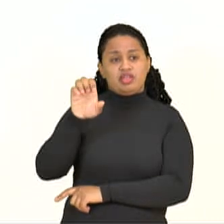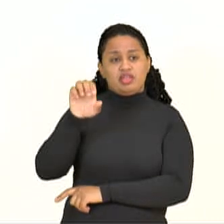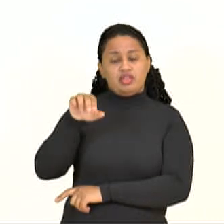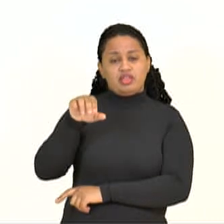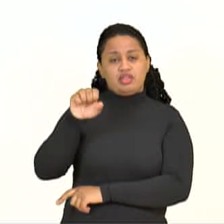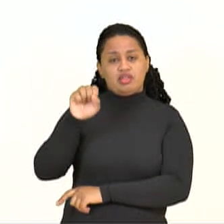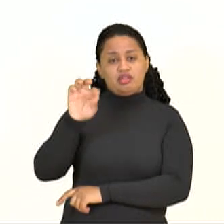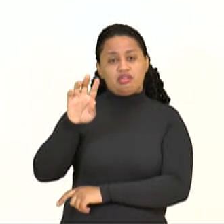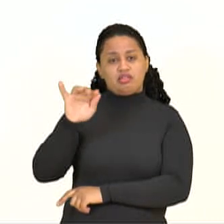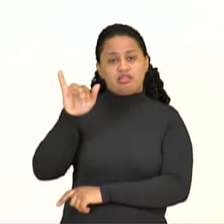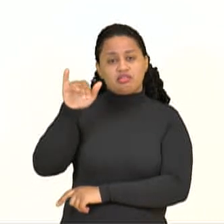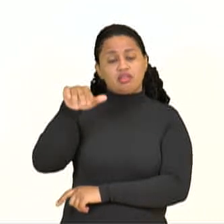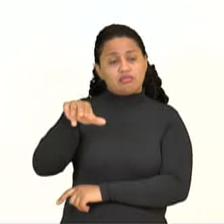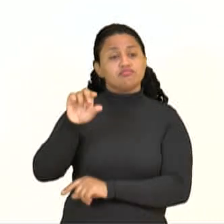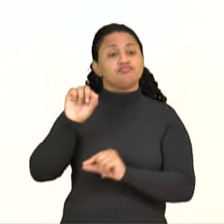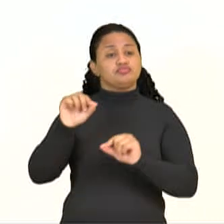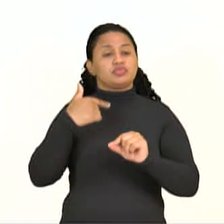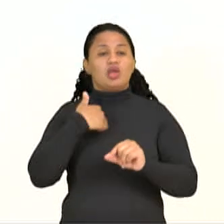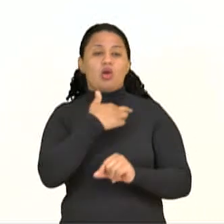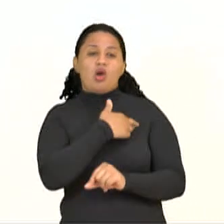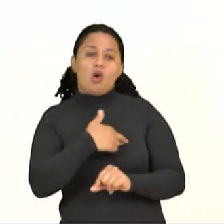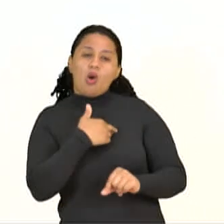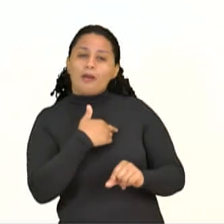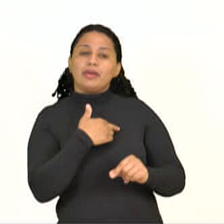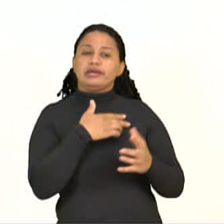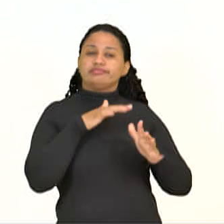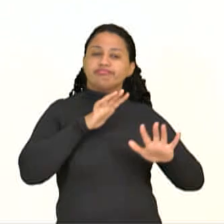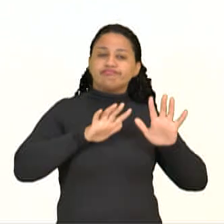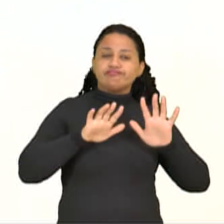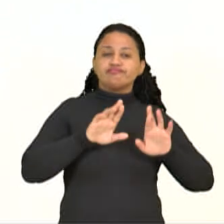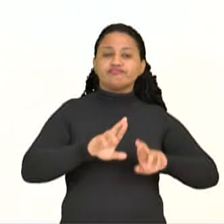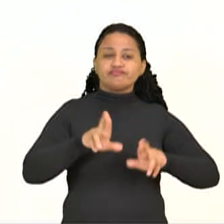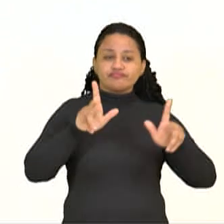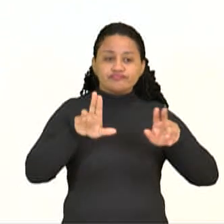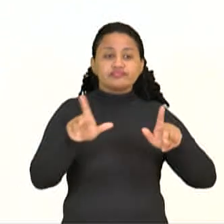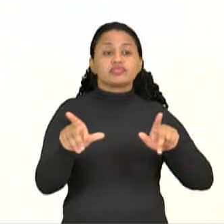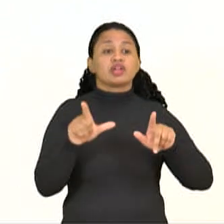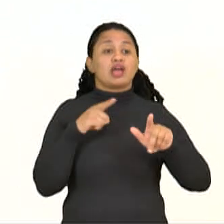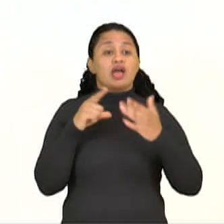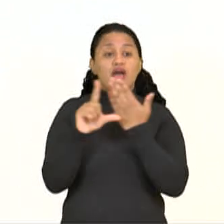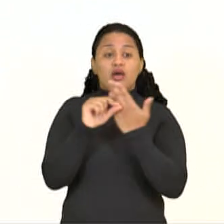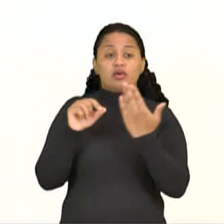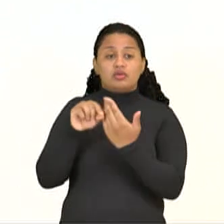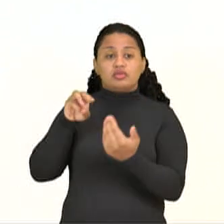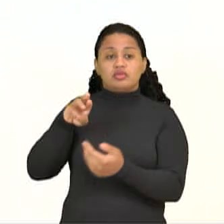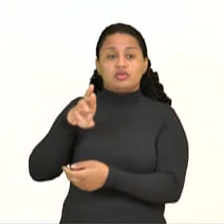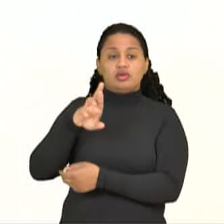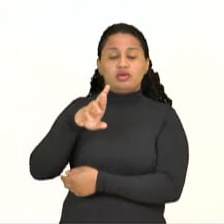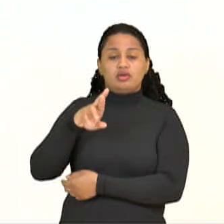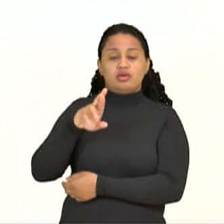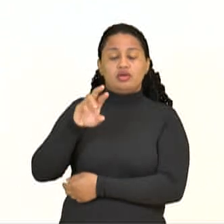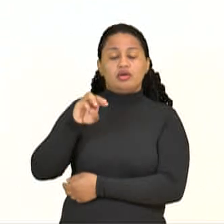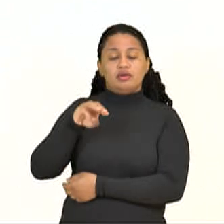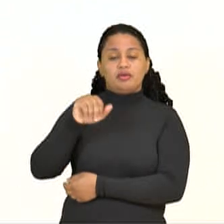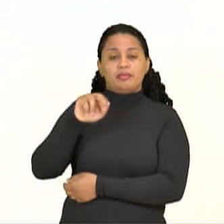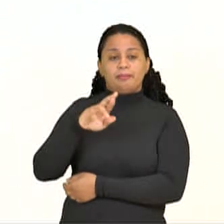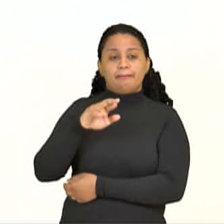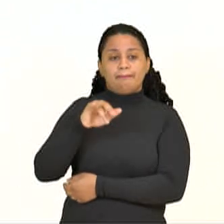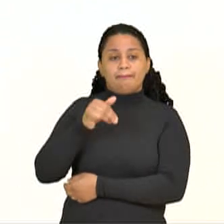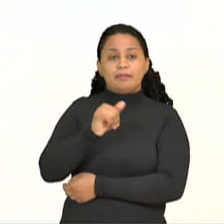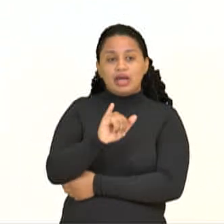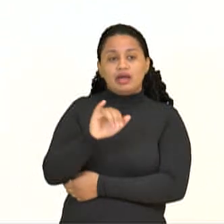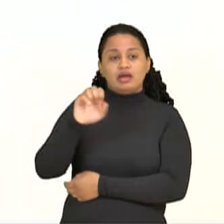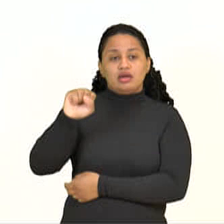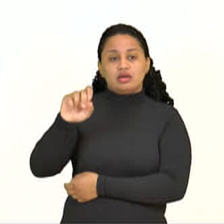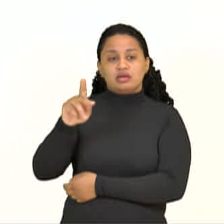do movimento romântico, de autoria de Mary Shelley, escritora britânica nascida em Londres. O romance relata